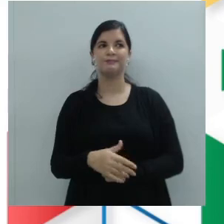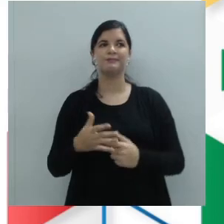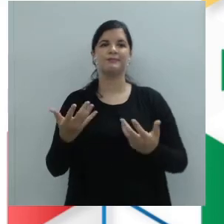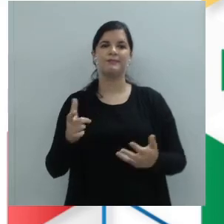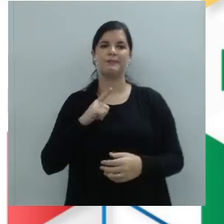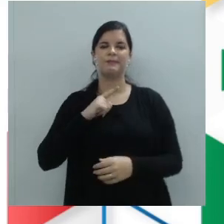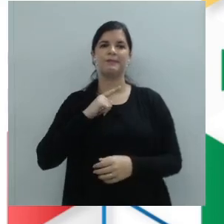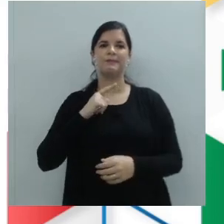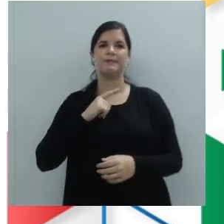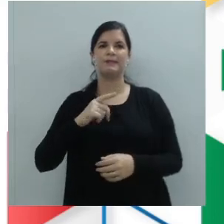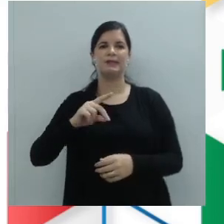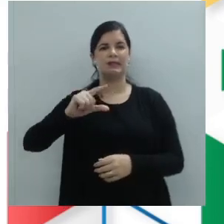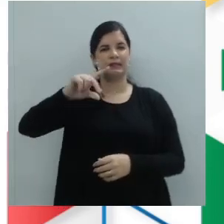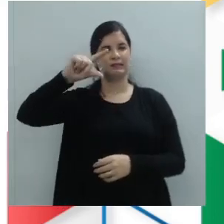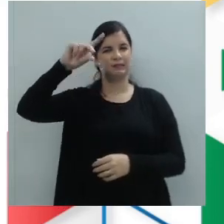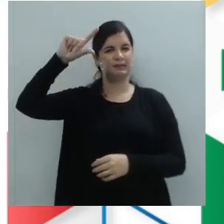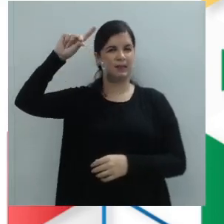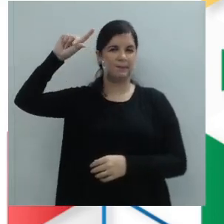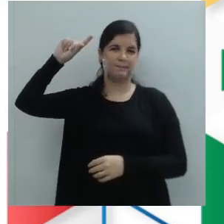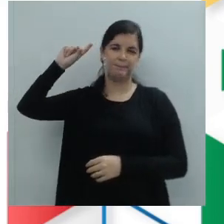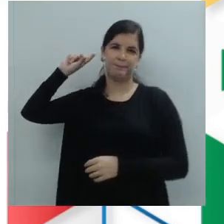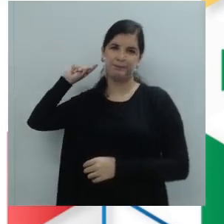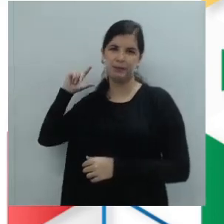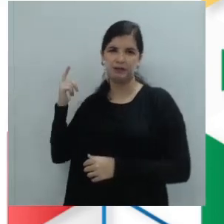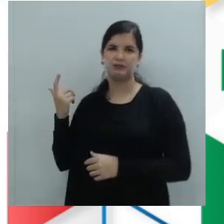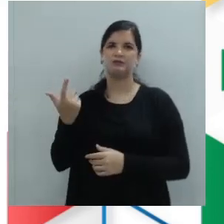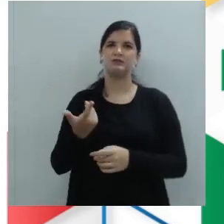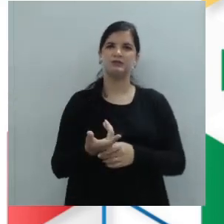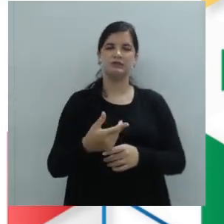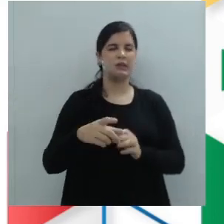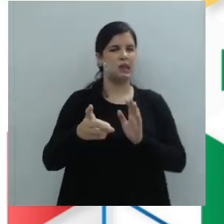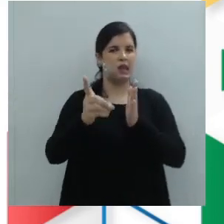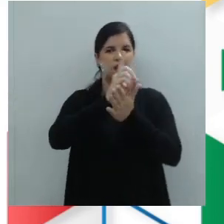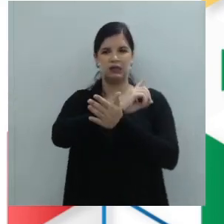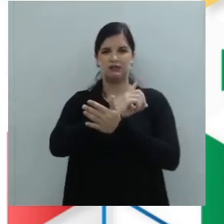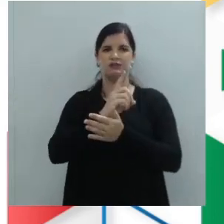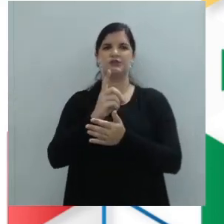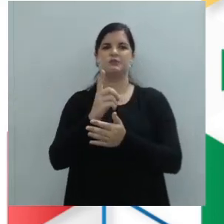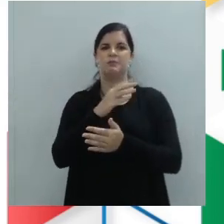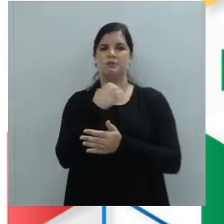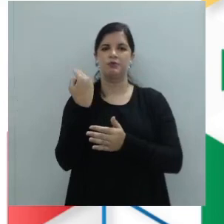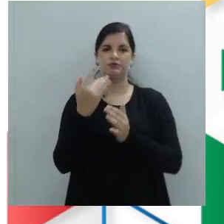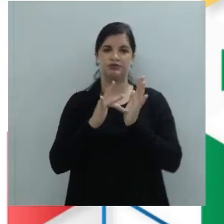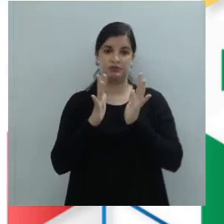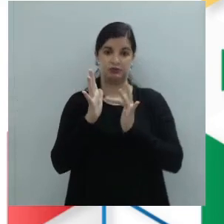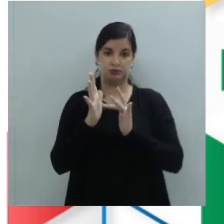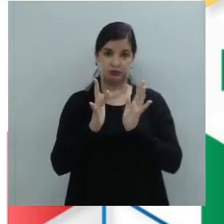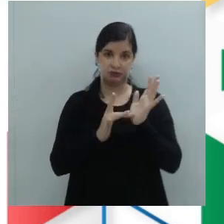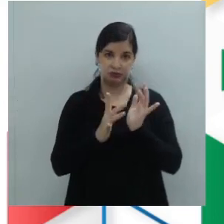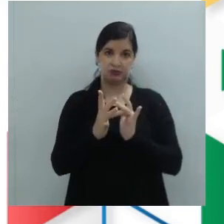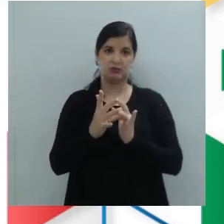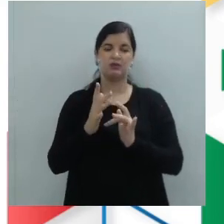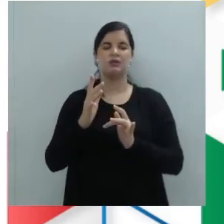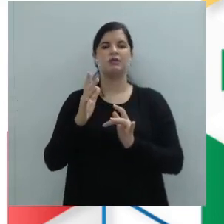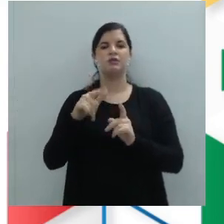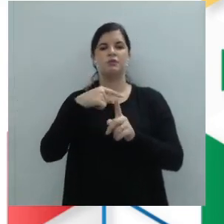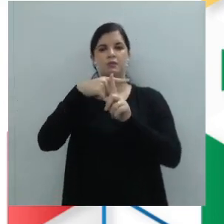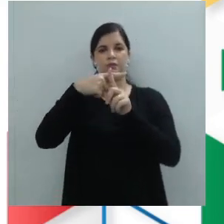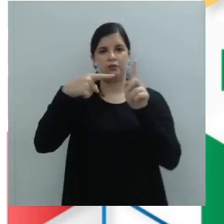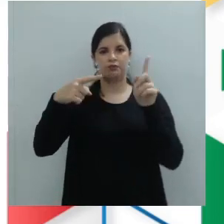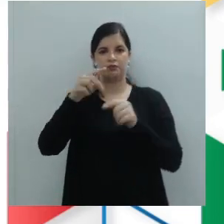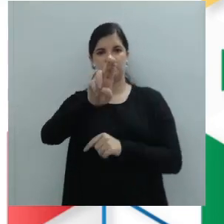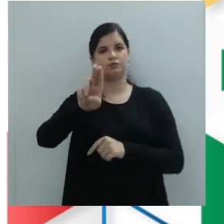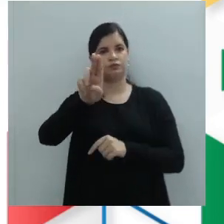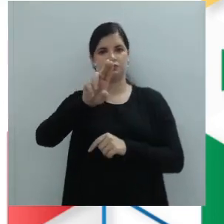trago ainda, desde tempos muito antigos, mesmo antes da morte de Cristo, a Rosa Cruz era usada como